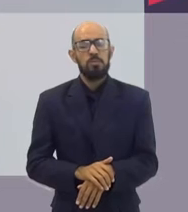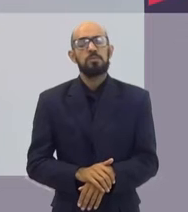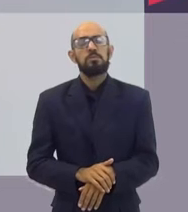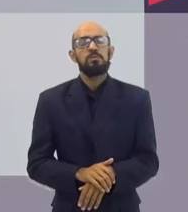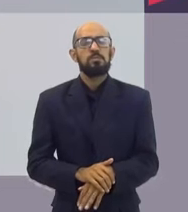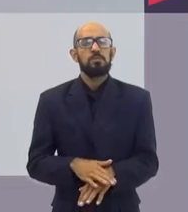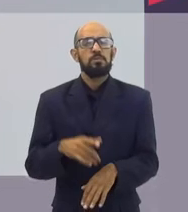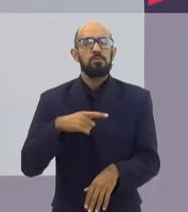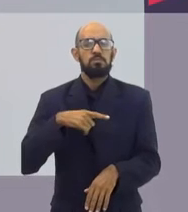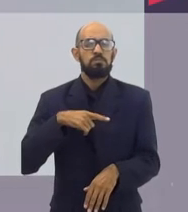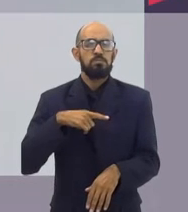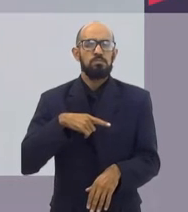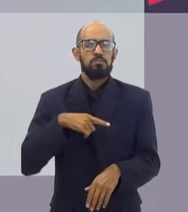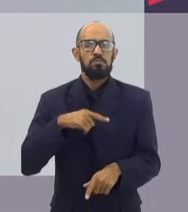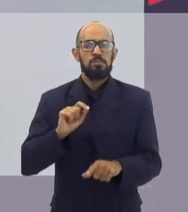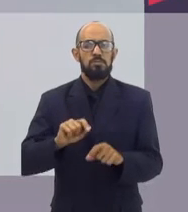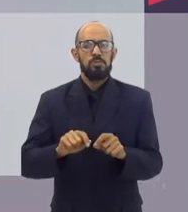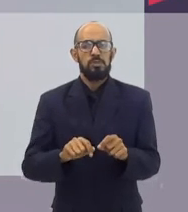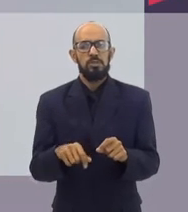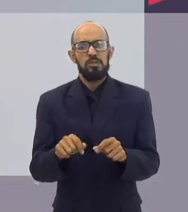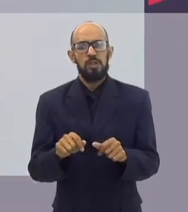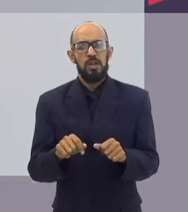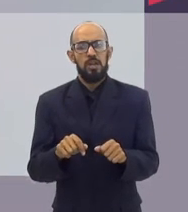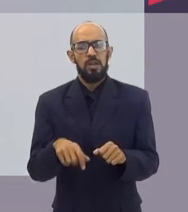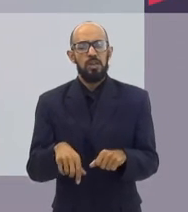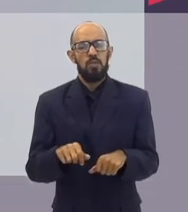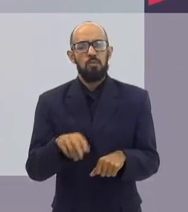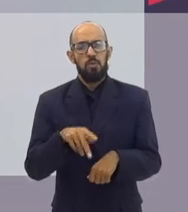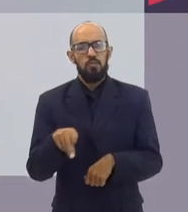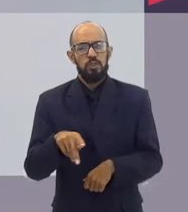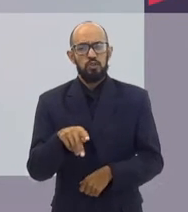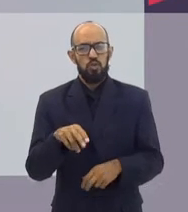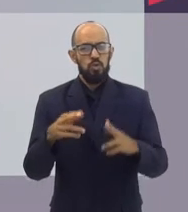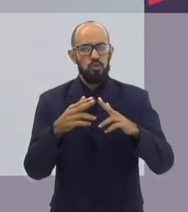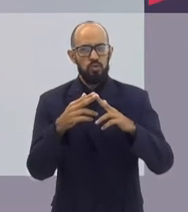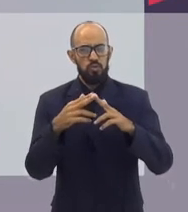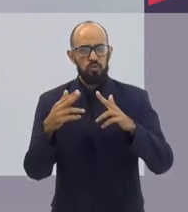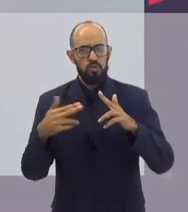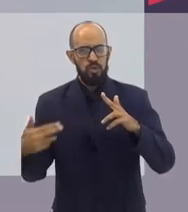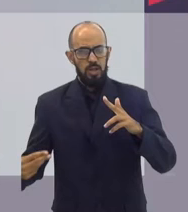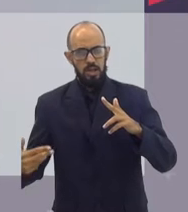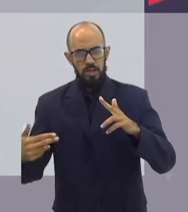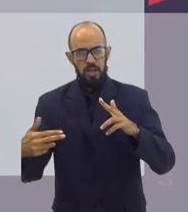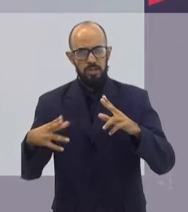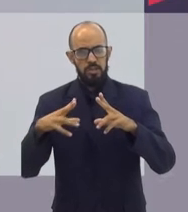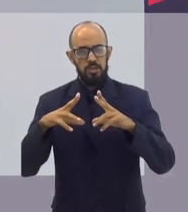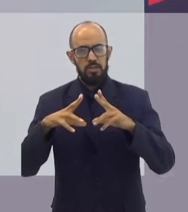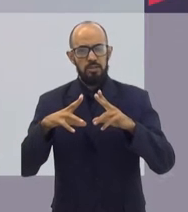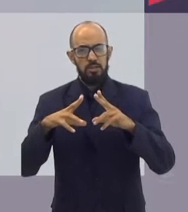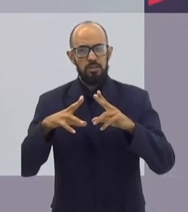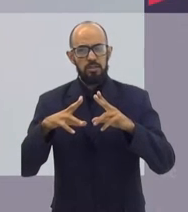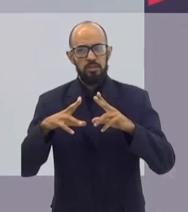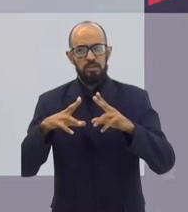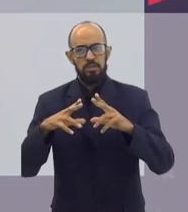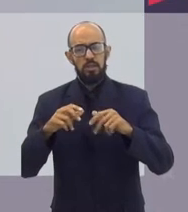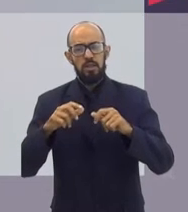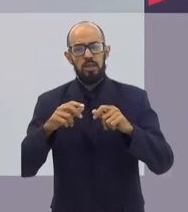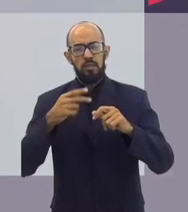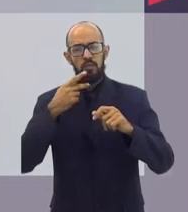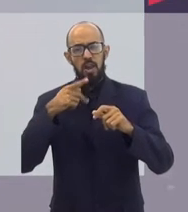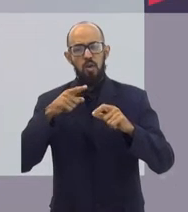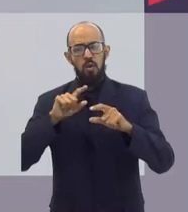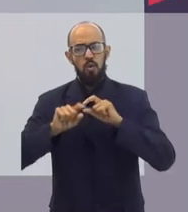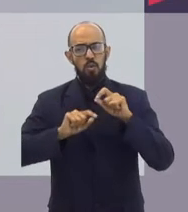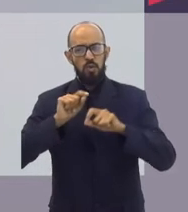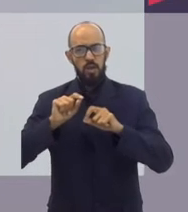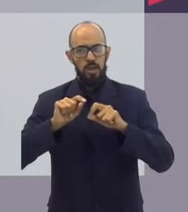tem uma pessoa, o vocalista da Federal de Santa Catarina, tem uma pessoa muito famosa na